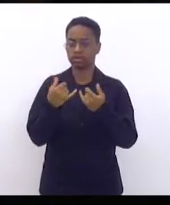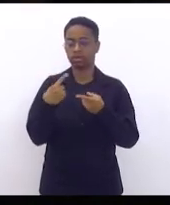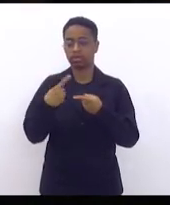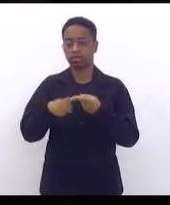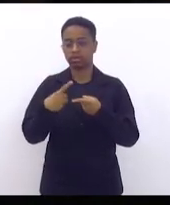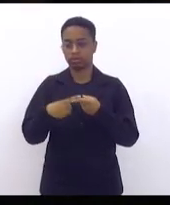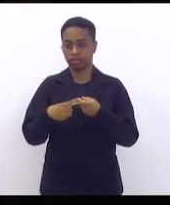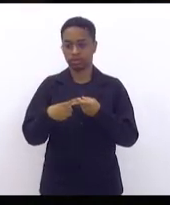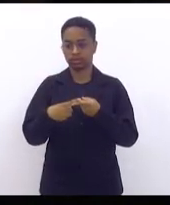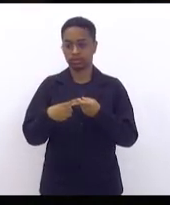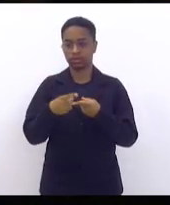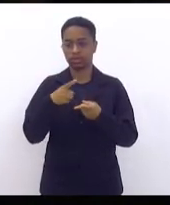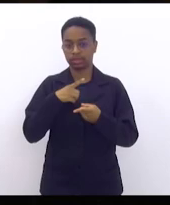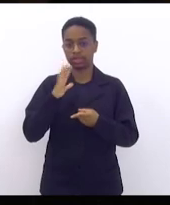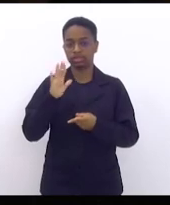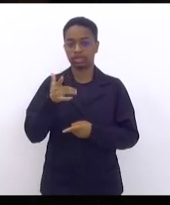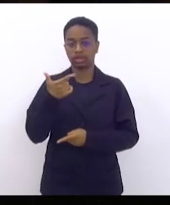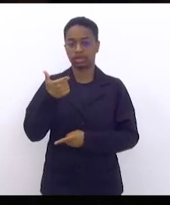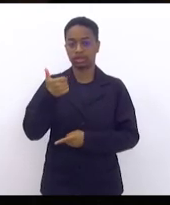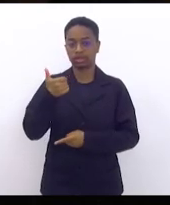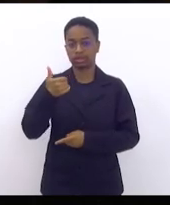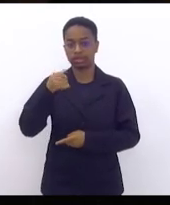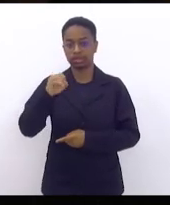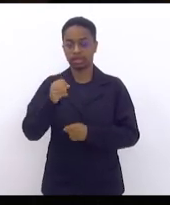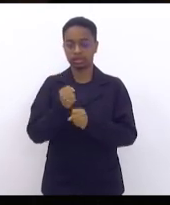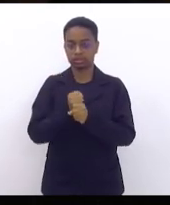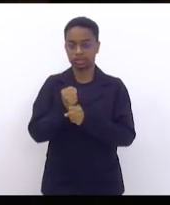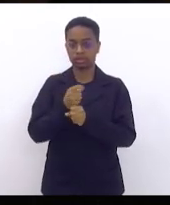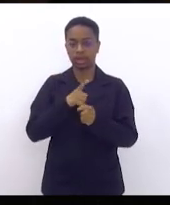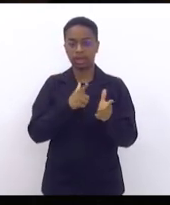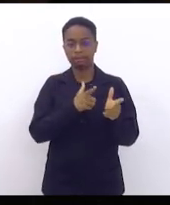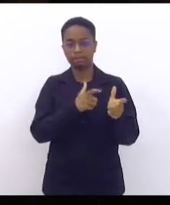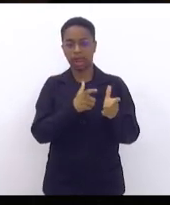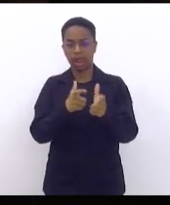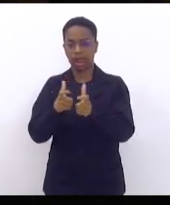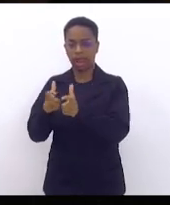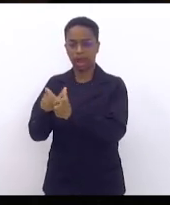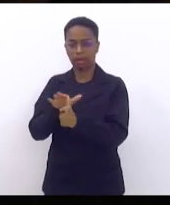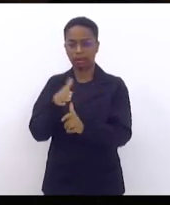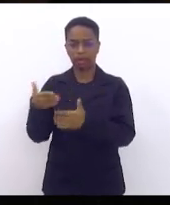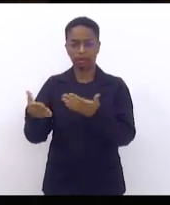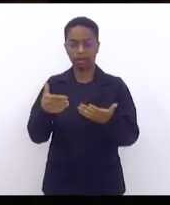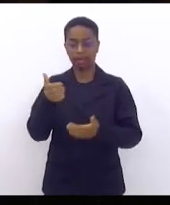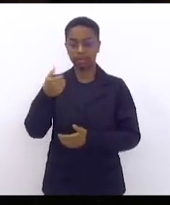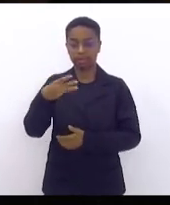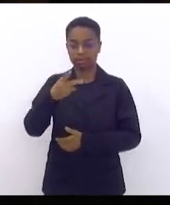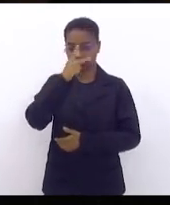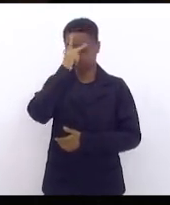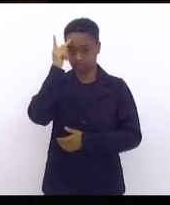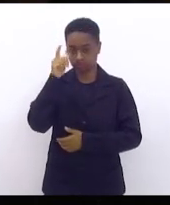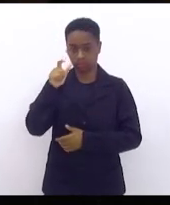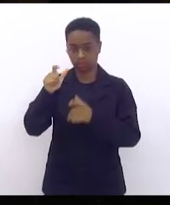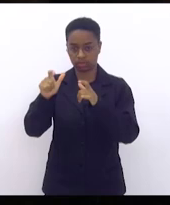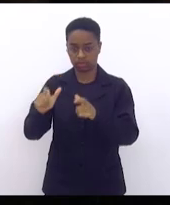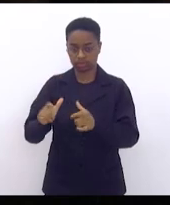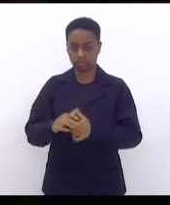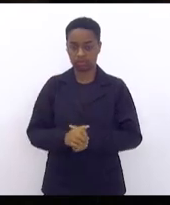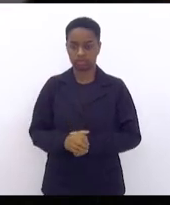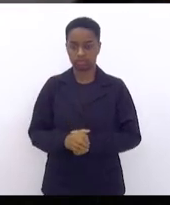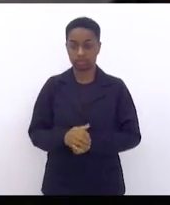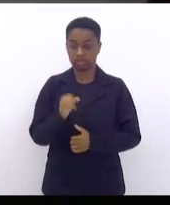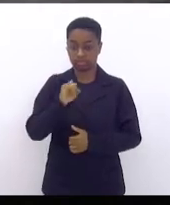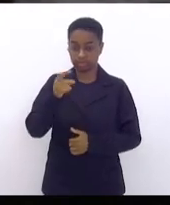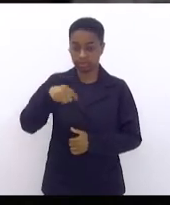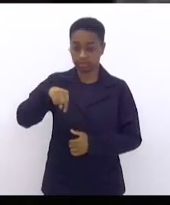Afinal, há exatos 10 anos, teve uma chacina que vitimou 13 moradores da Maré. Para quem não